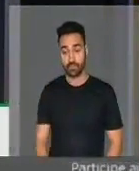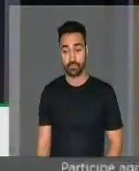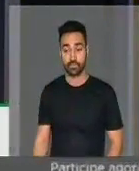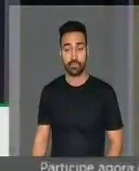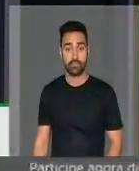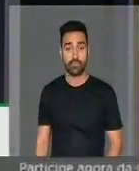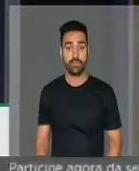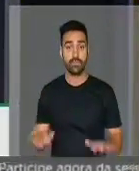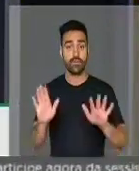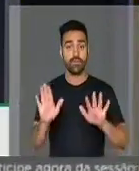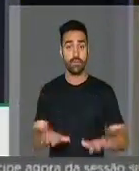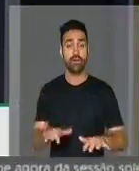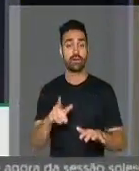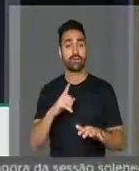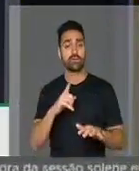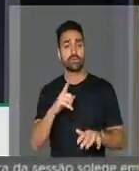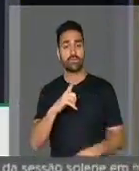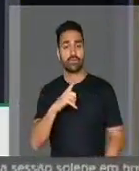Mas muitas que